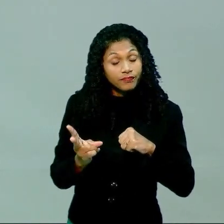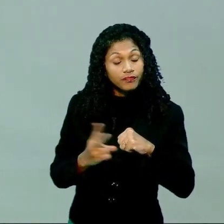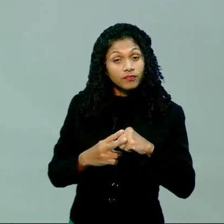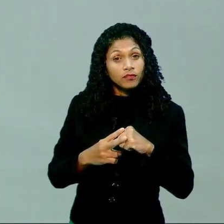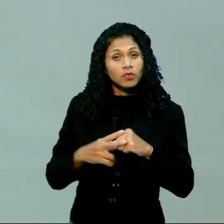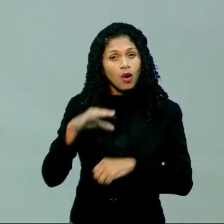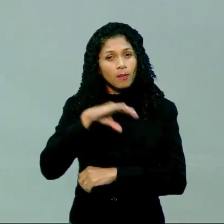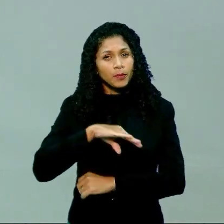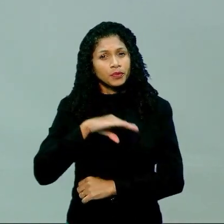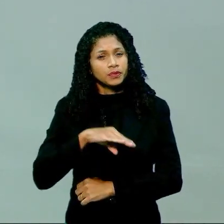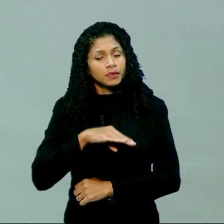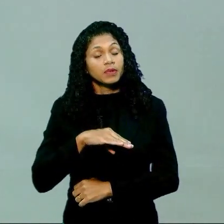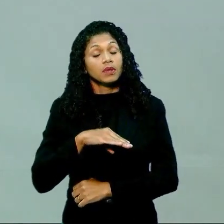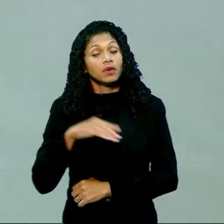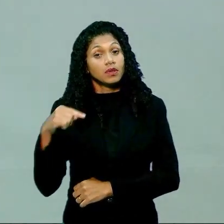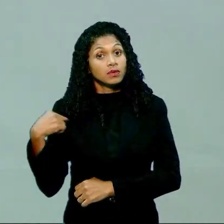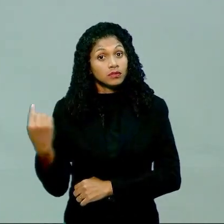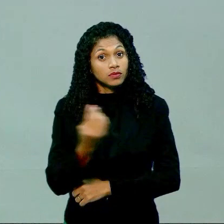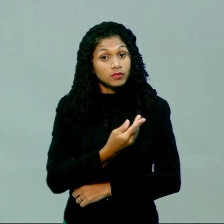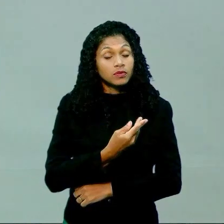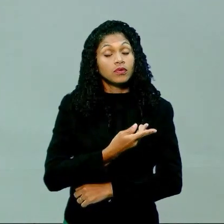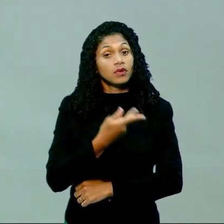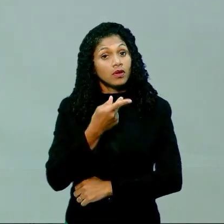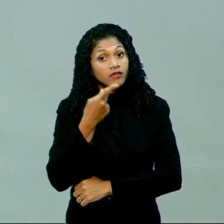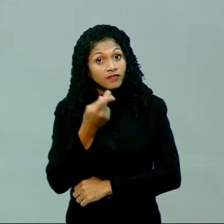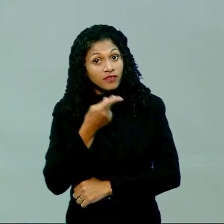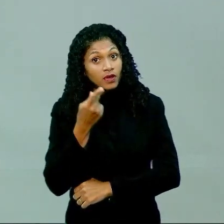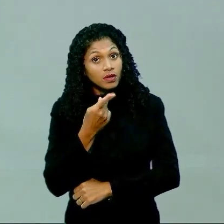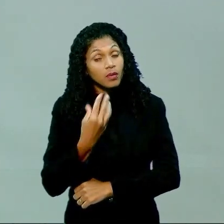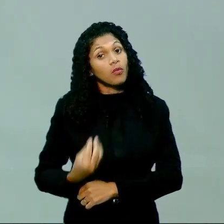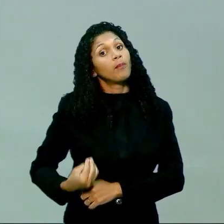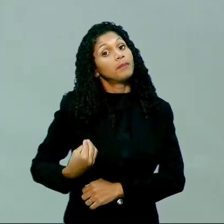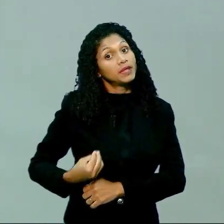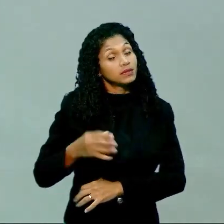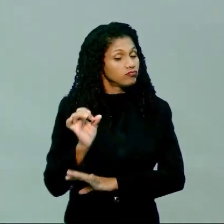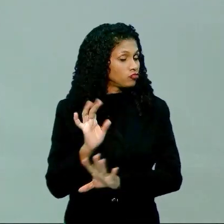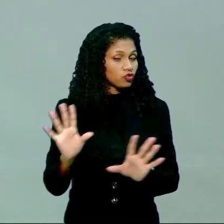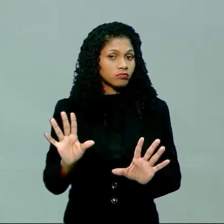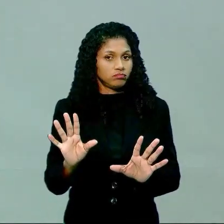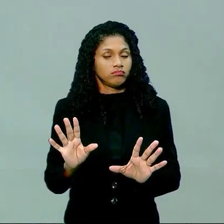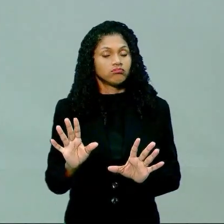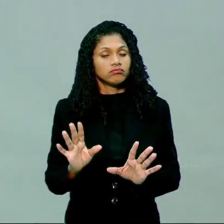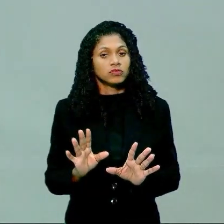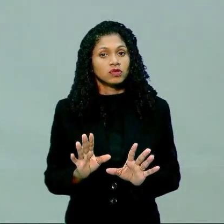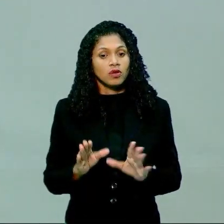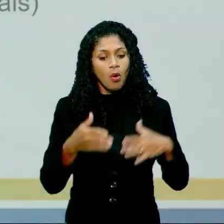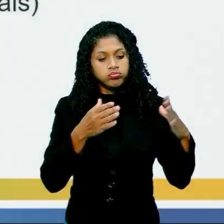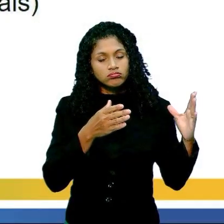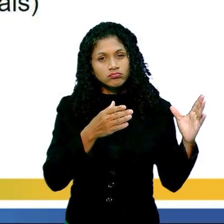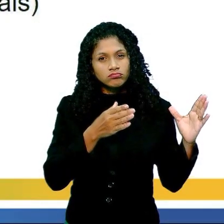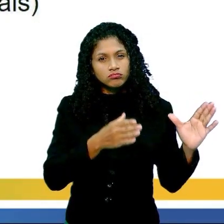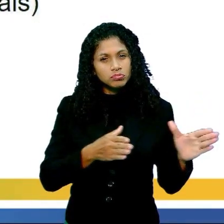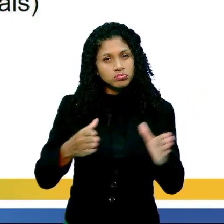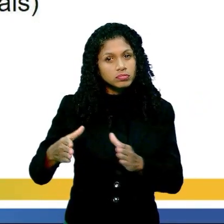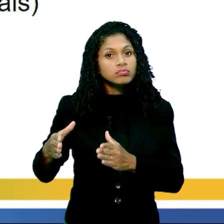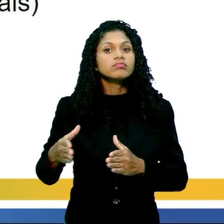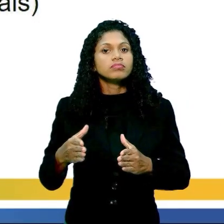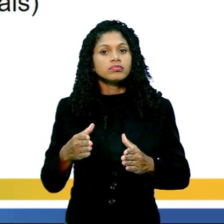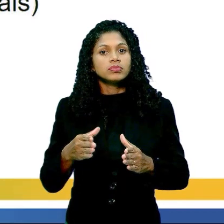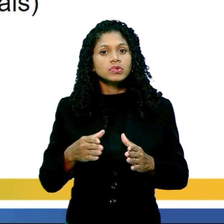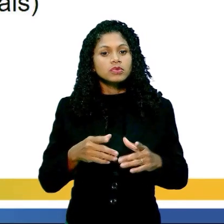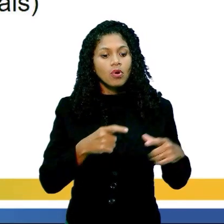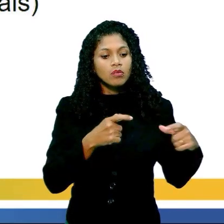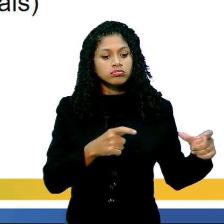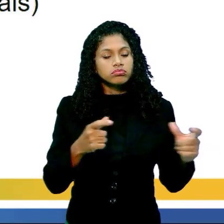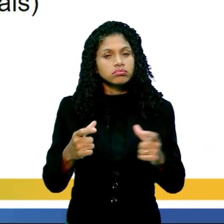dizemos simplesmente o presente, ok? São situações que estão acontecendo agora.